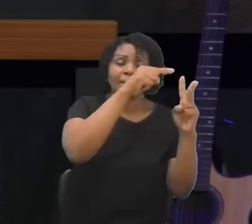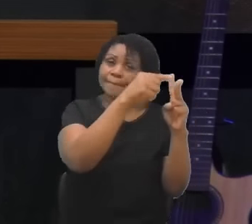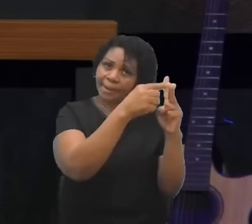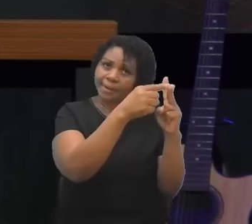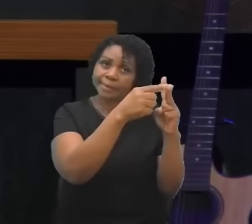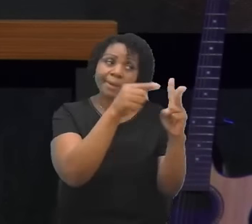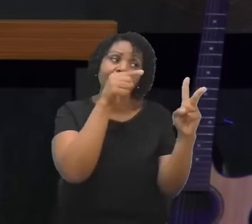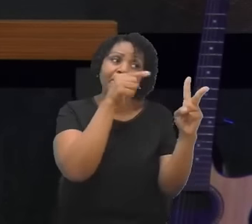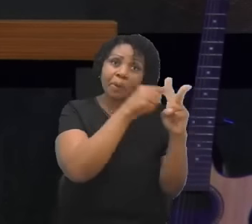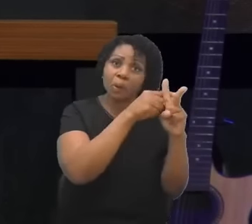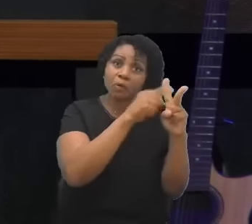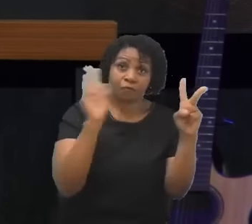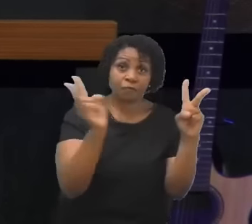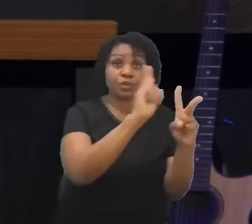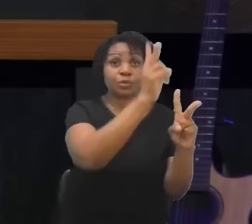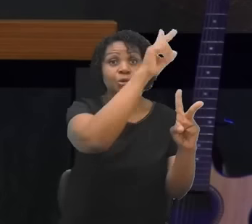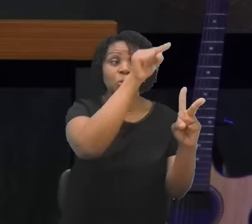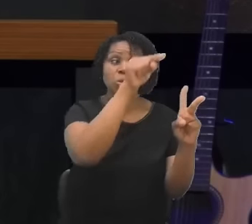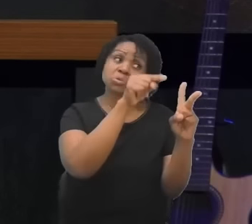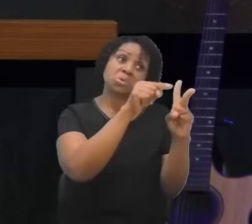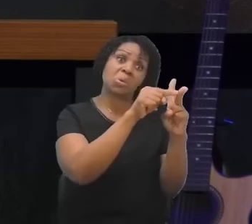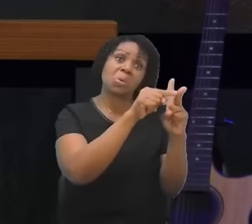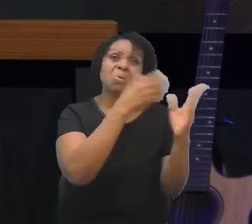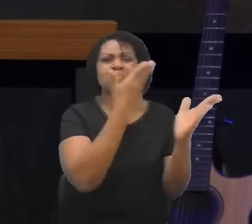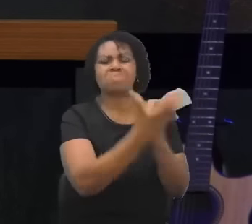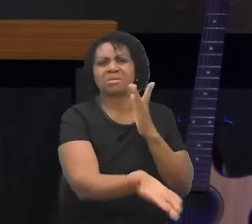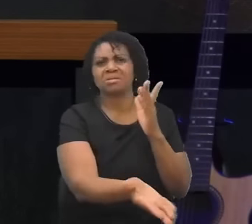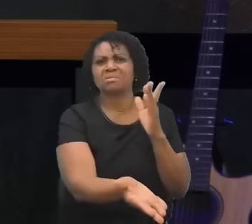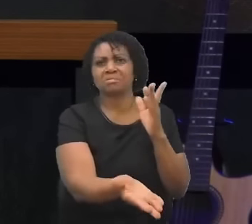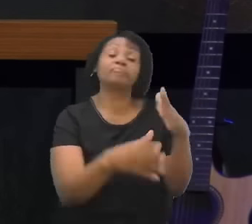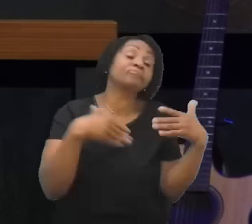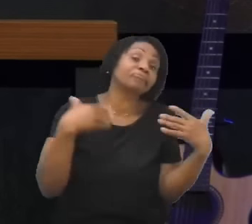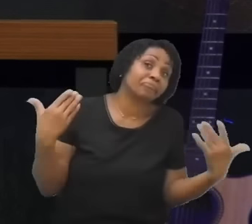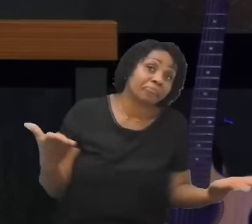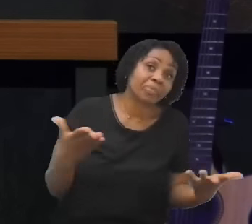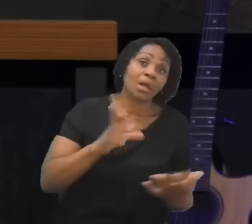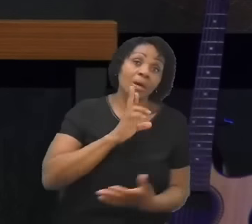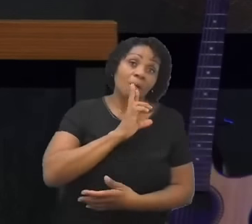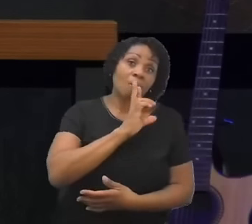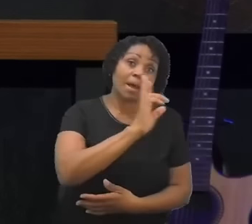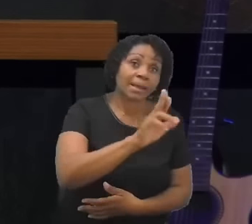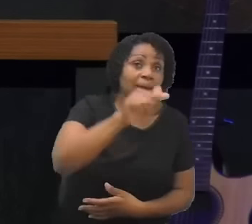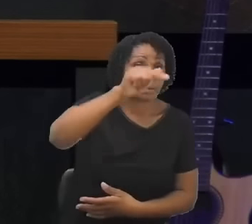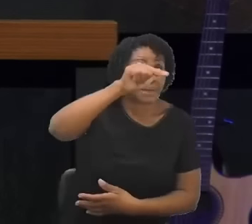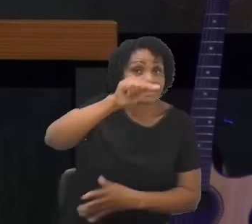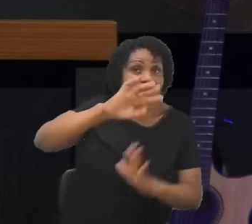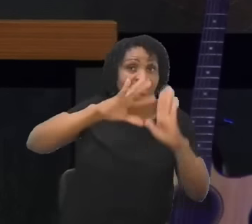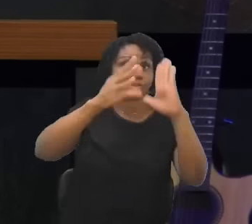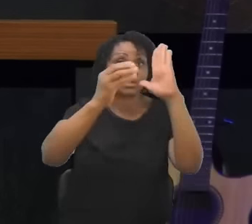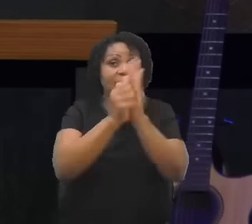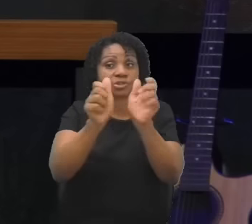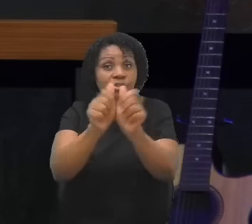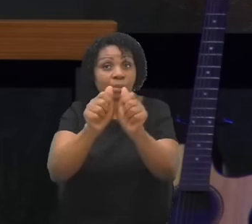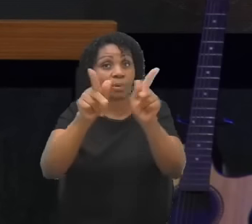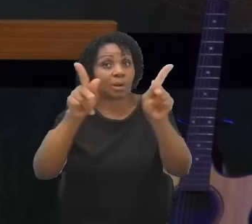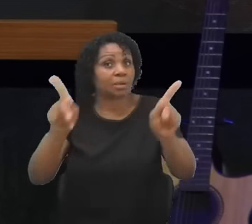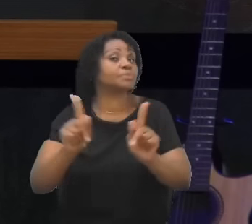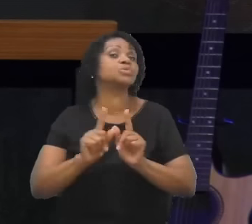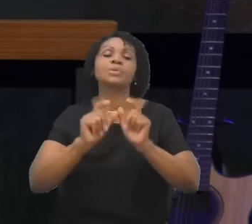você é vitorioso ou você é perdedor. Tanto que o recado para as sete igrejas de Apocalipse